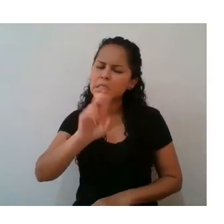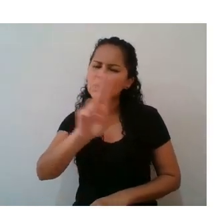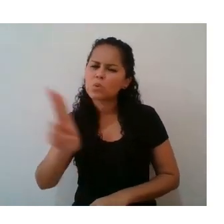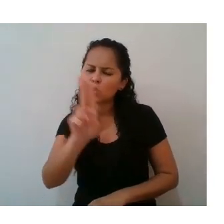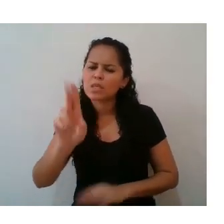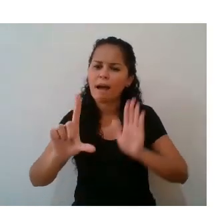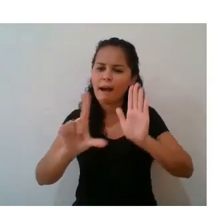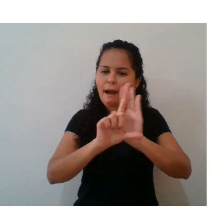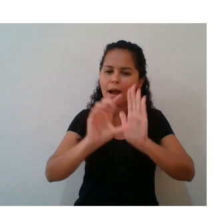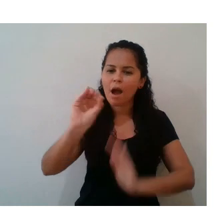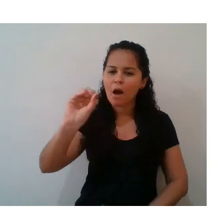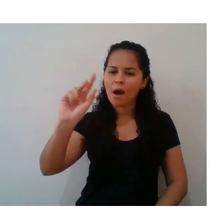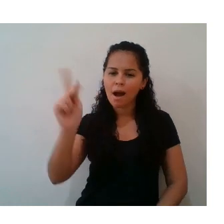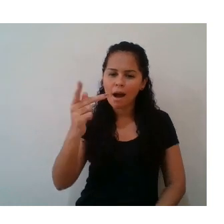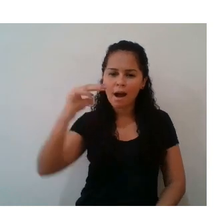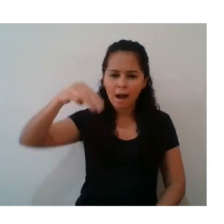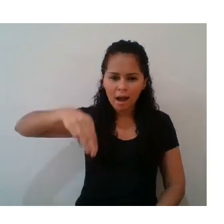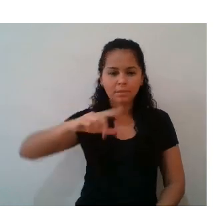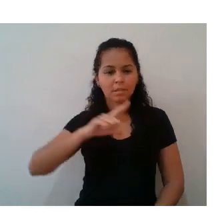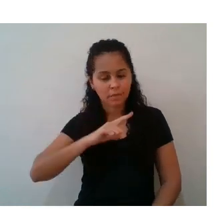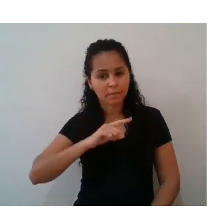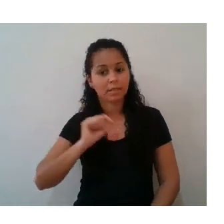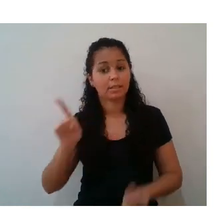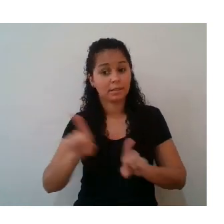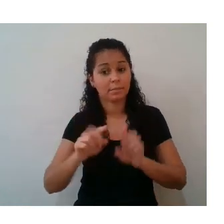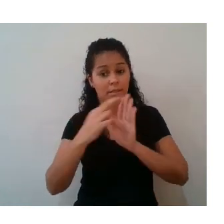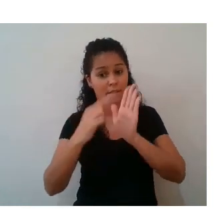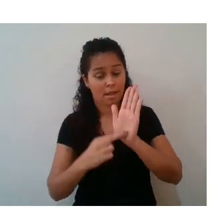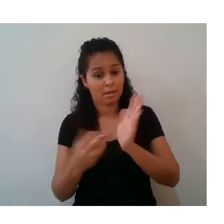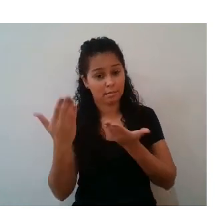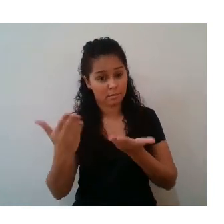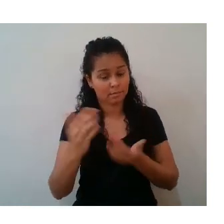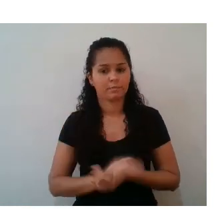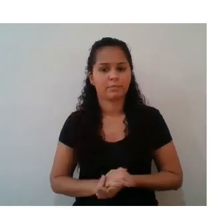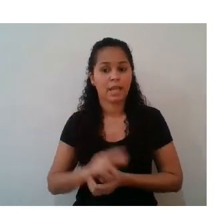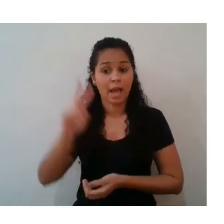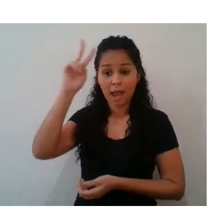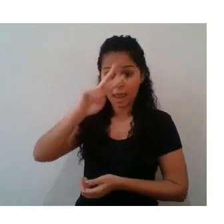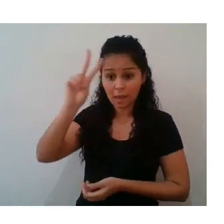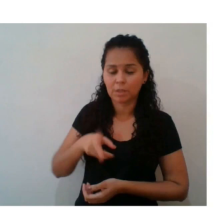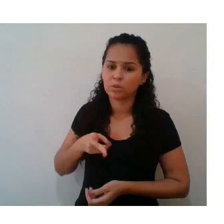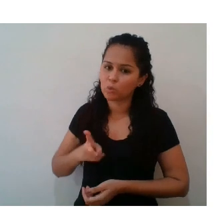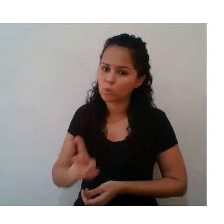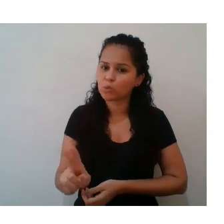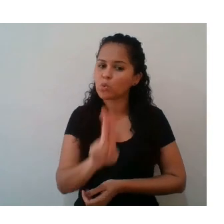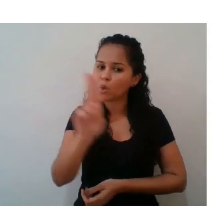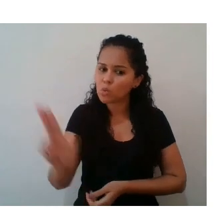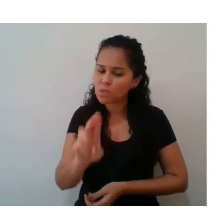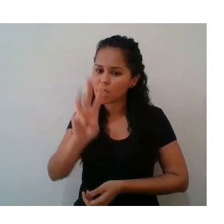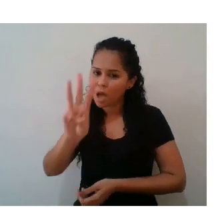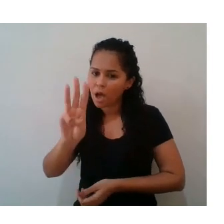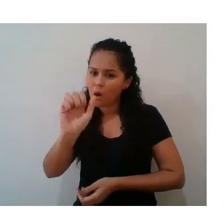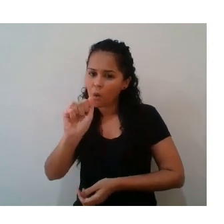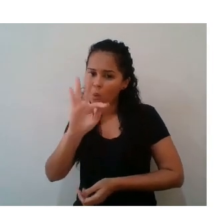nessa fórmula, você obtém essas outras duas derivações. E uma coisa importante, a nossa unidade continua watts, tá? Isso não vai mudar.